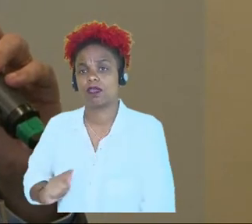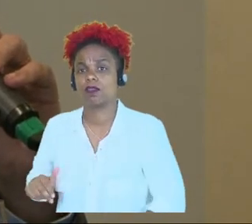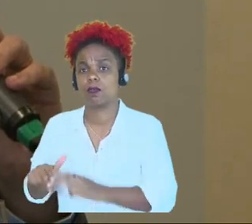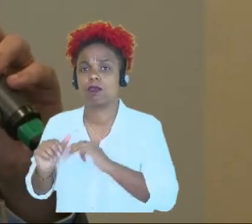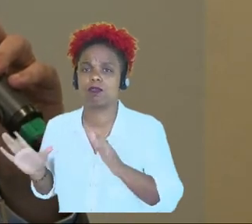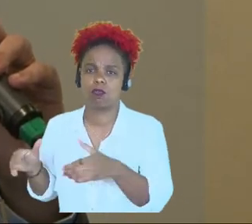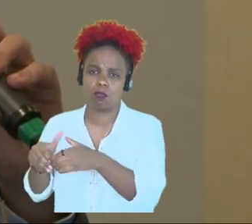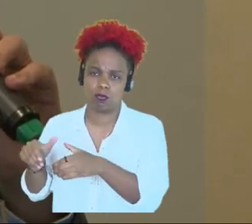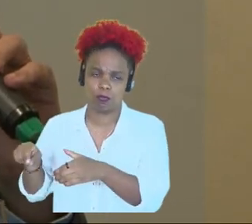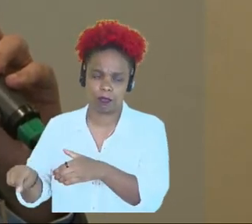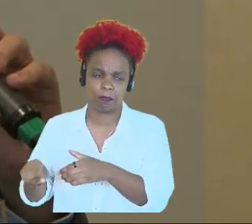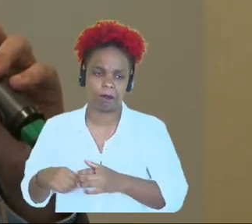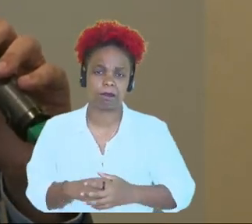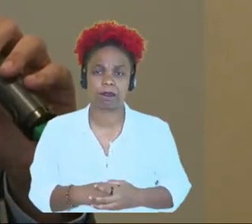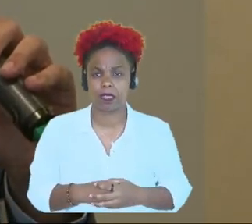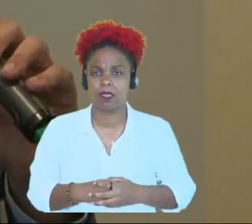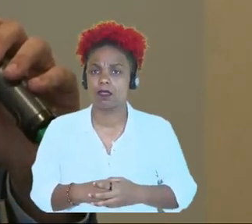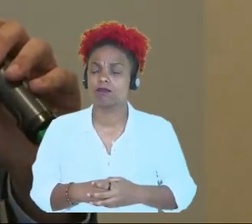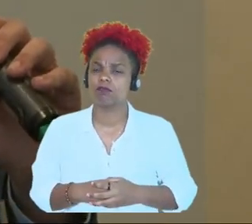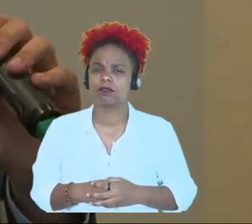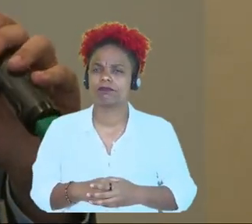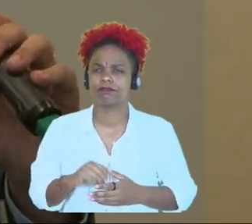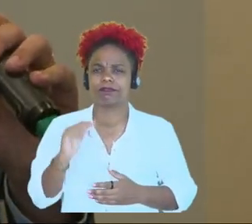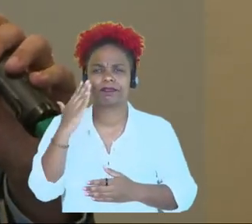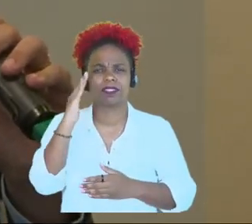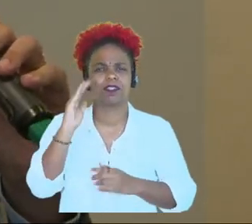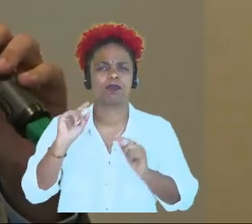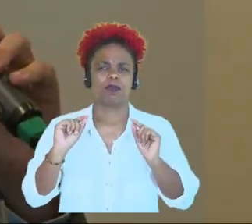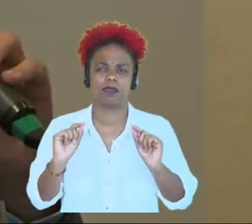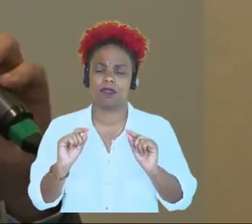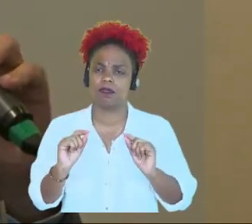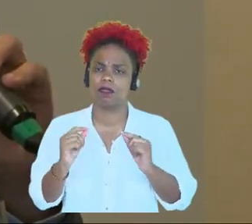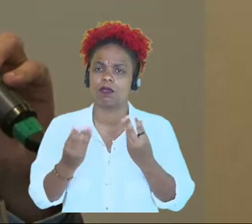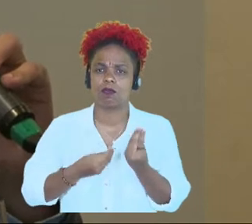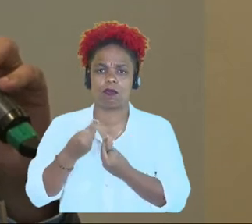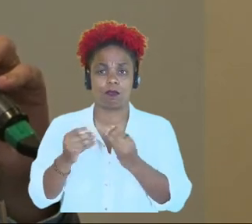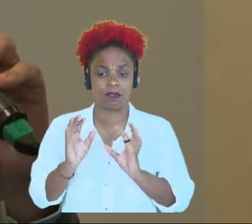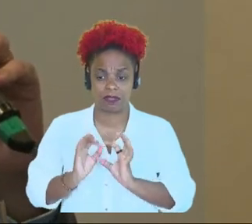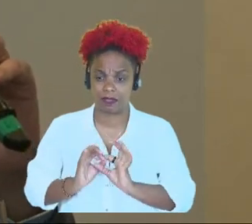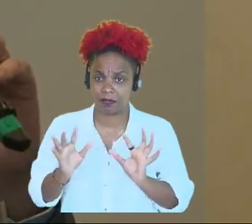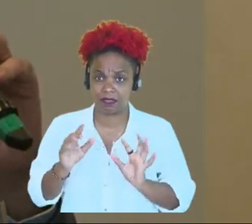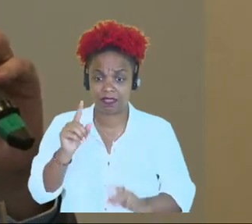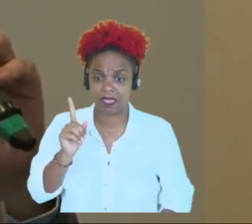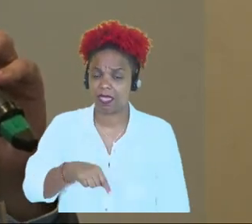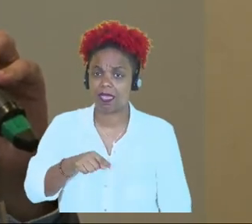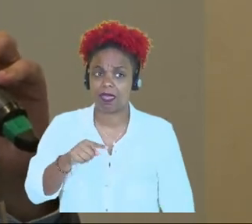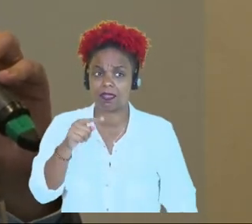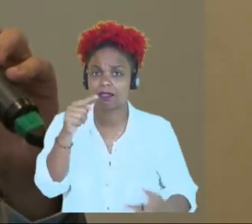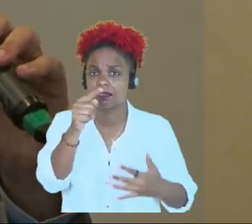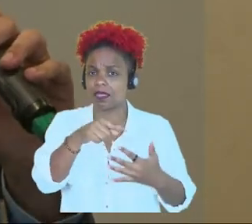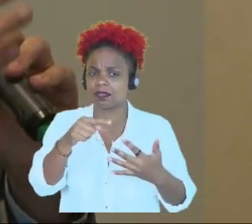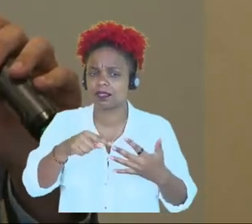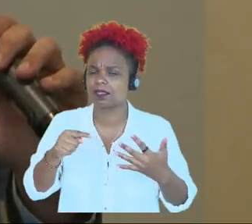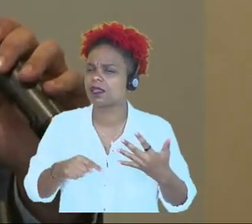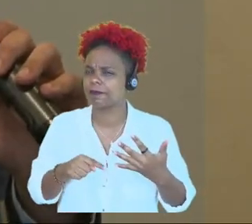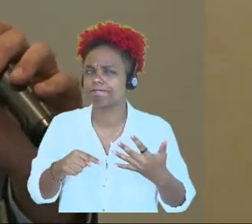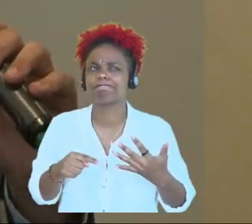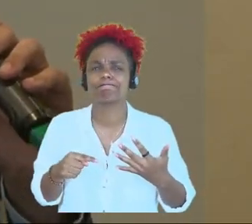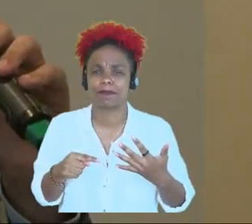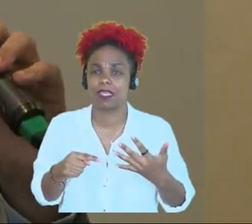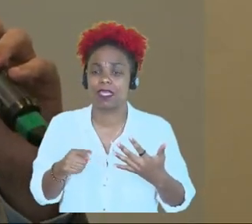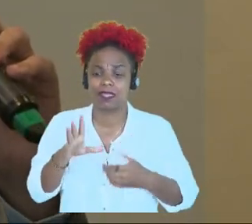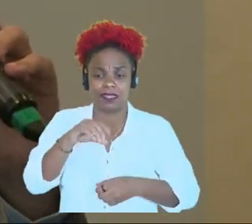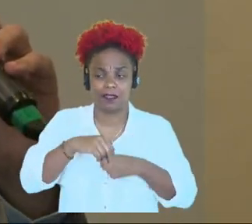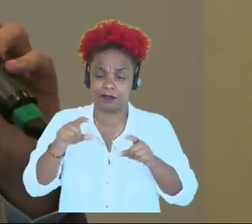E vejam que isso parte de uma incompreensão muito fundamental a respeito do que a democracia é. Eu sofro com isso em sala de